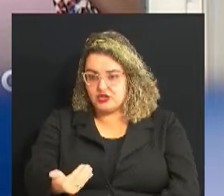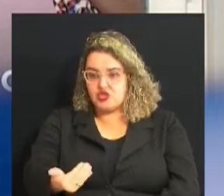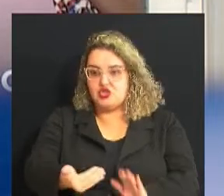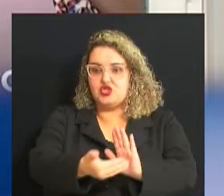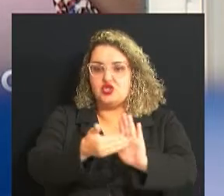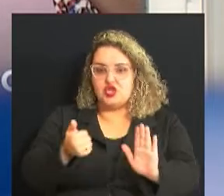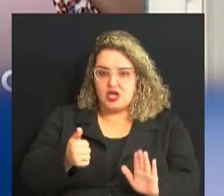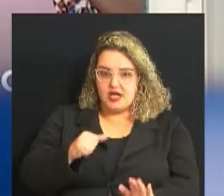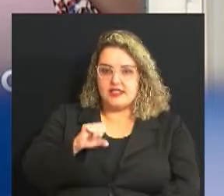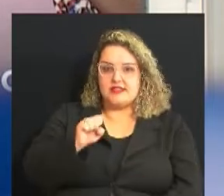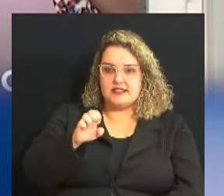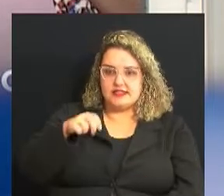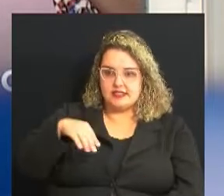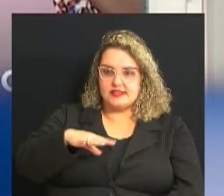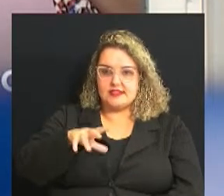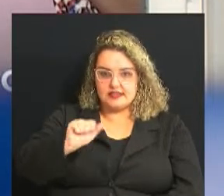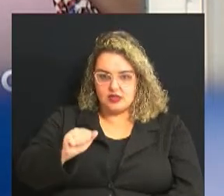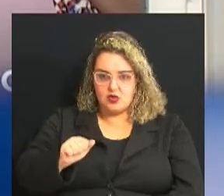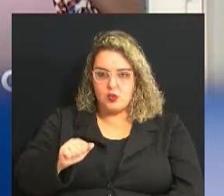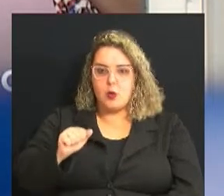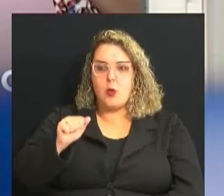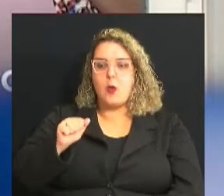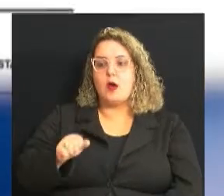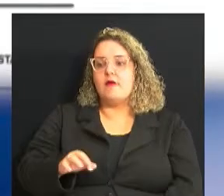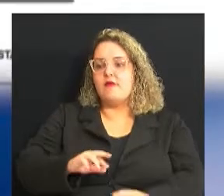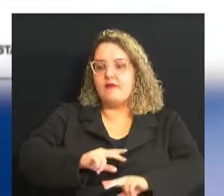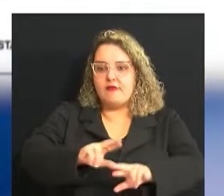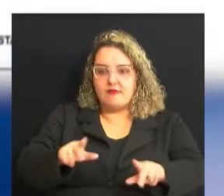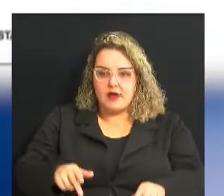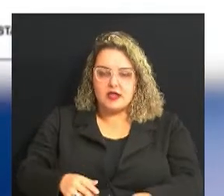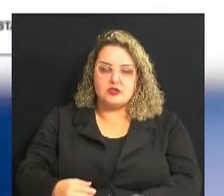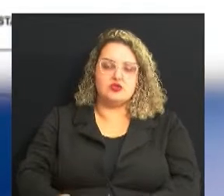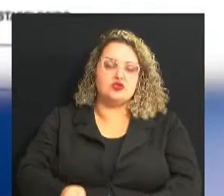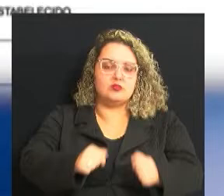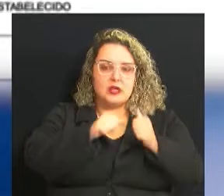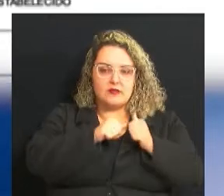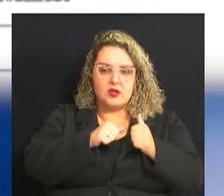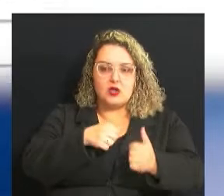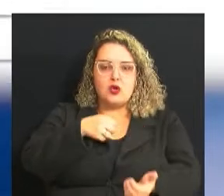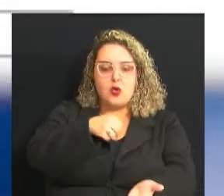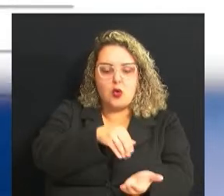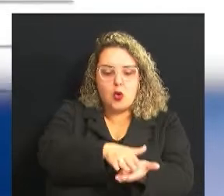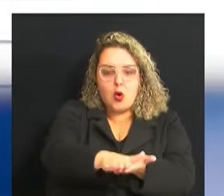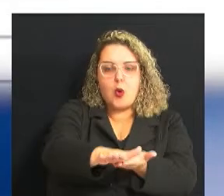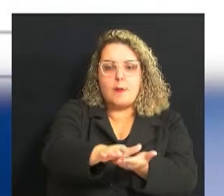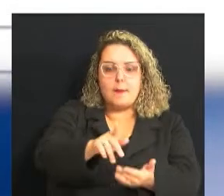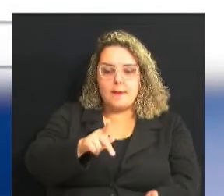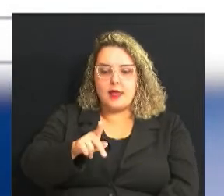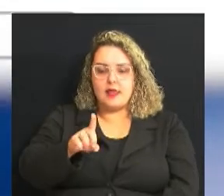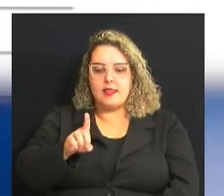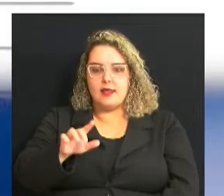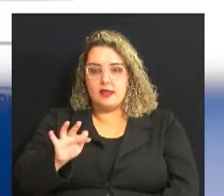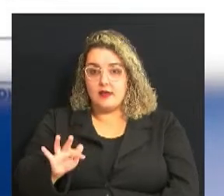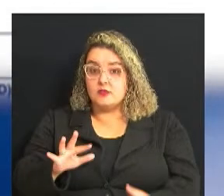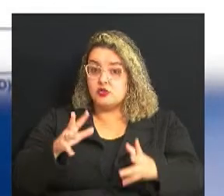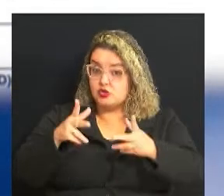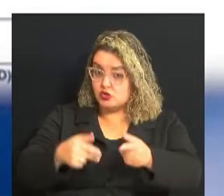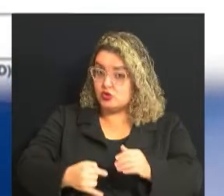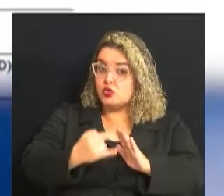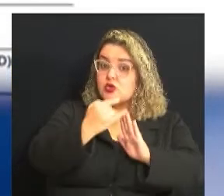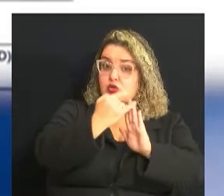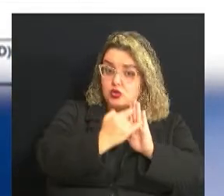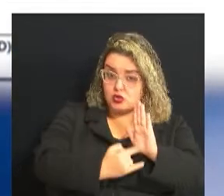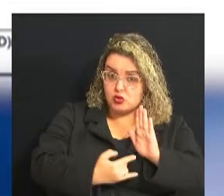aposentado, pensionista ou amparo social, deverão anexar no e-mail cópias em formato PDF de todos os